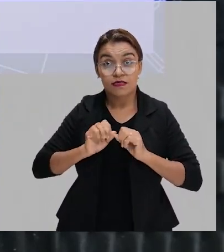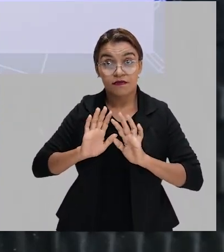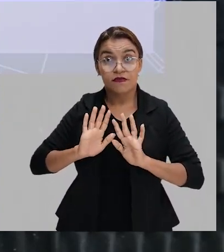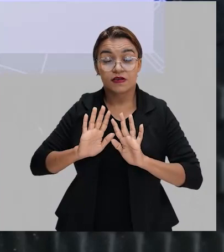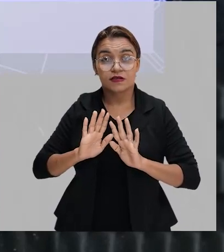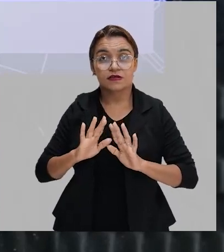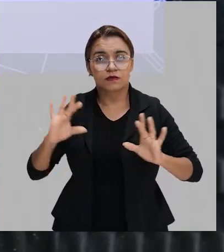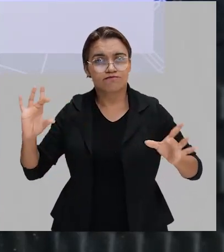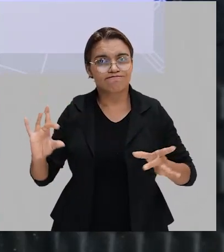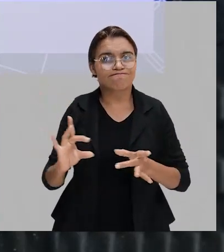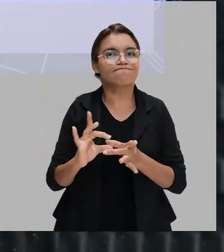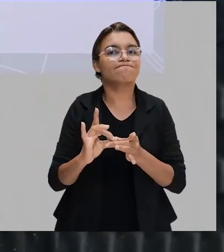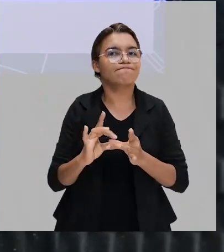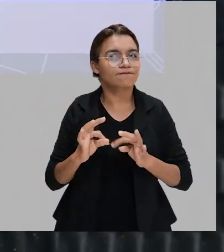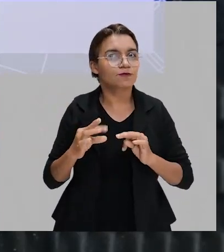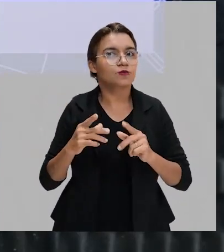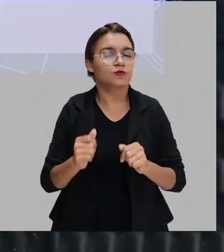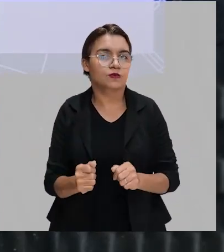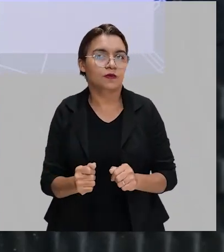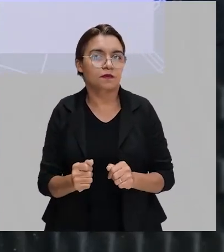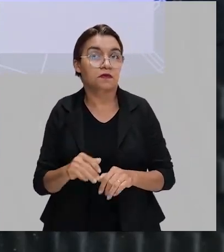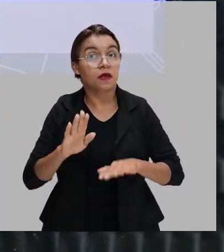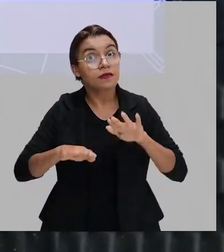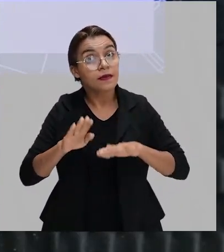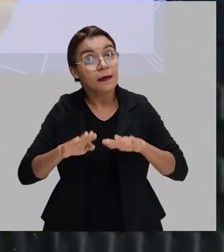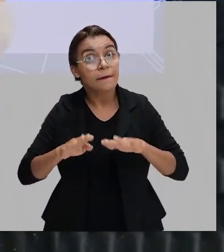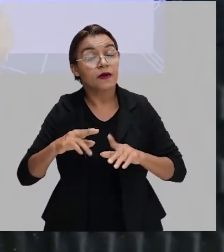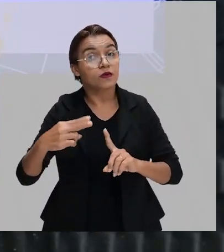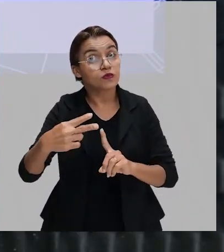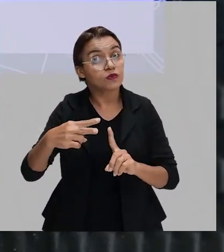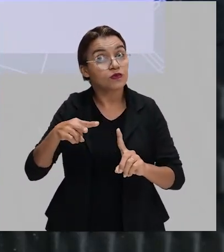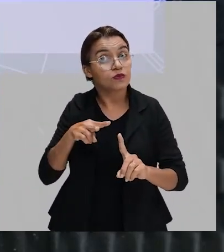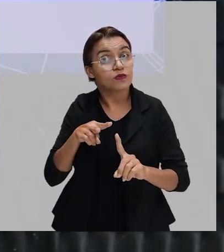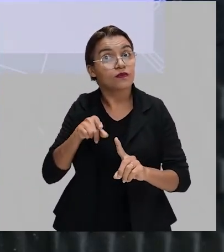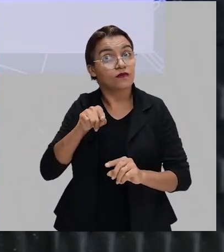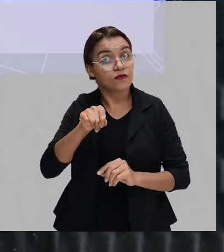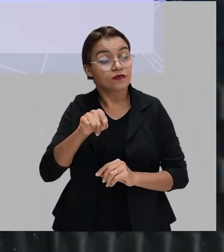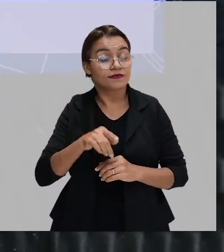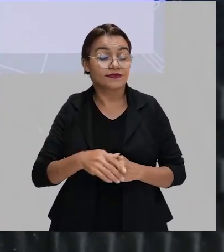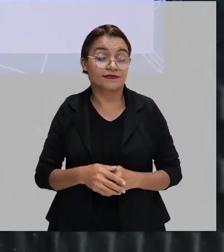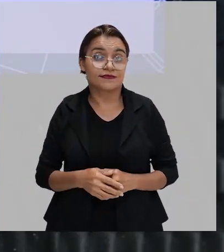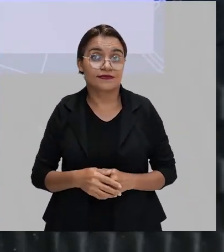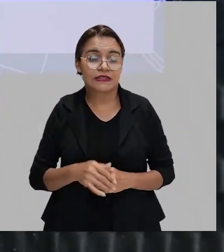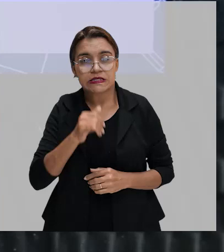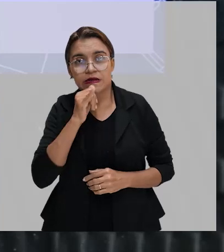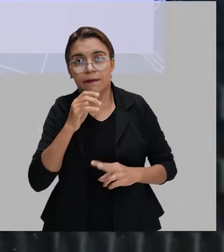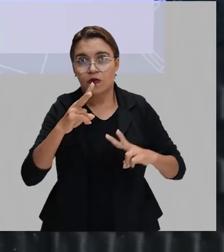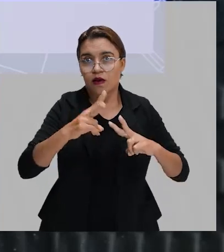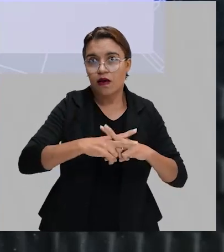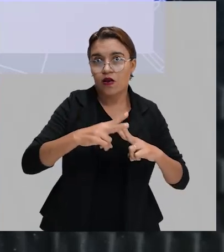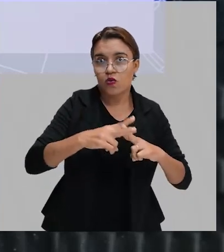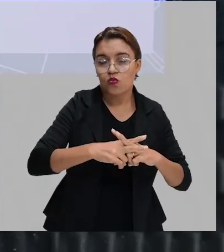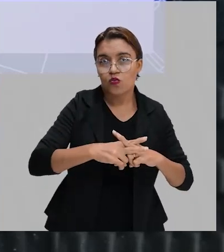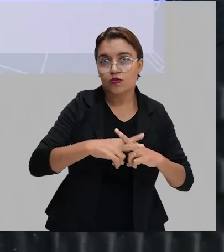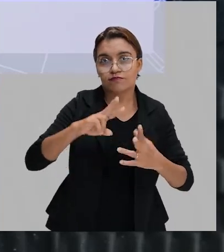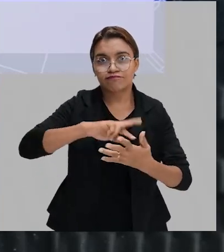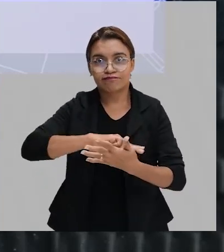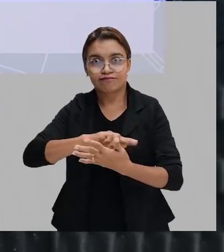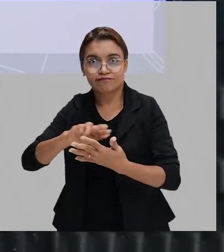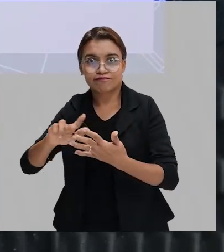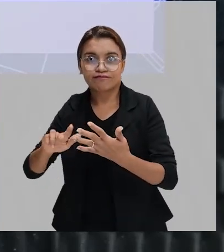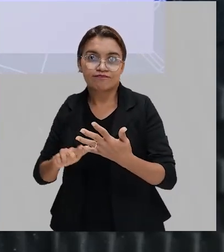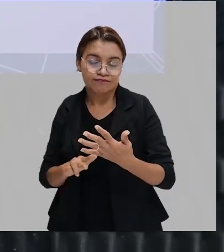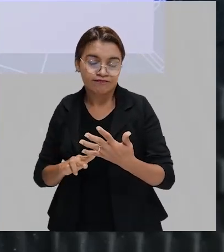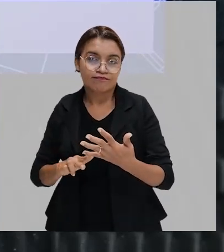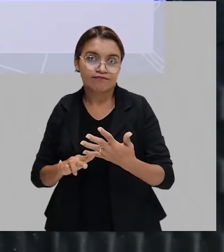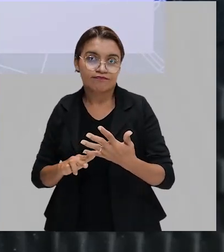conectado. Depende da perspectiva que você vai enxergar. A luta está na arte marcial.